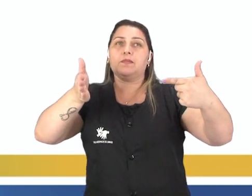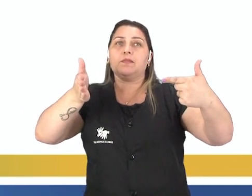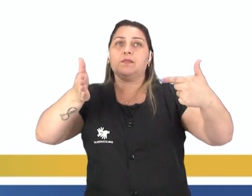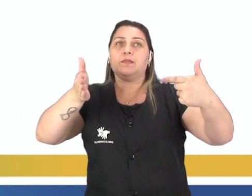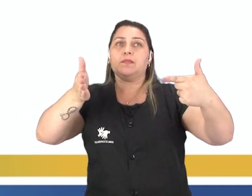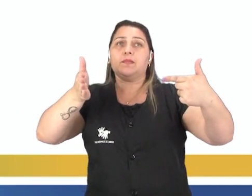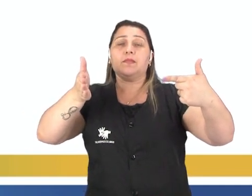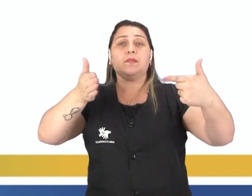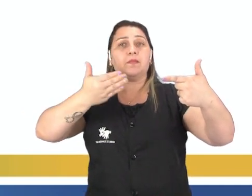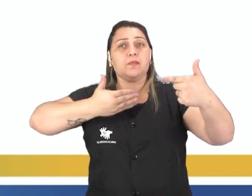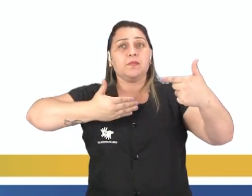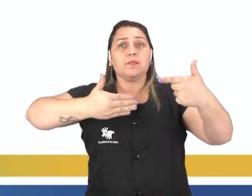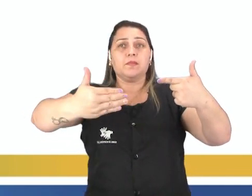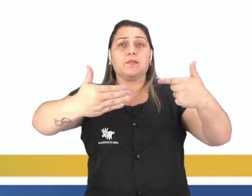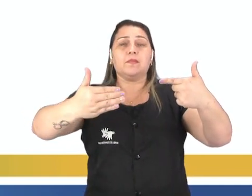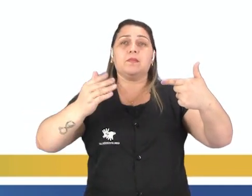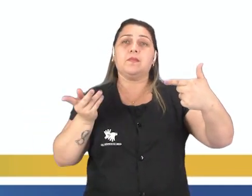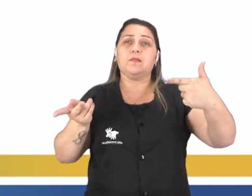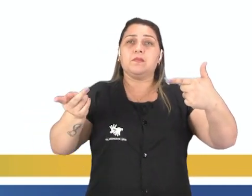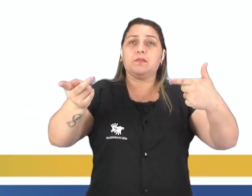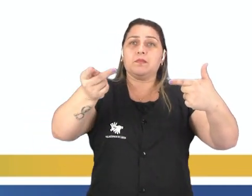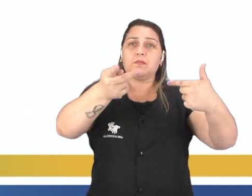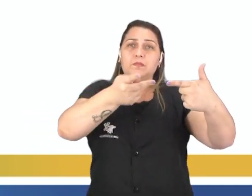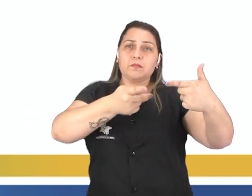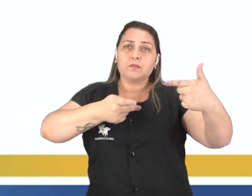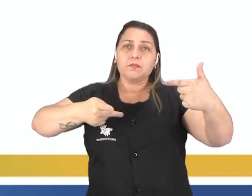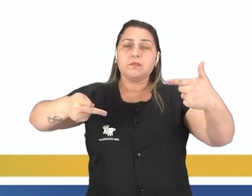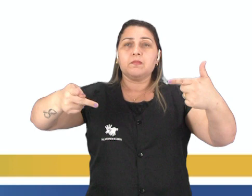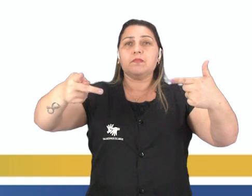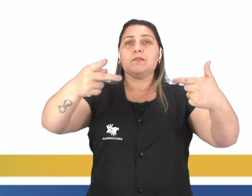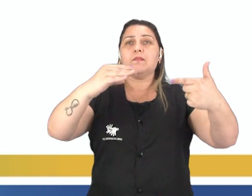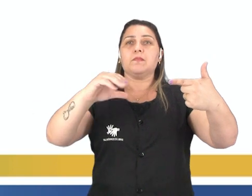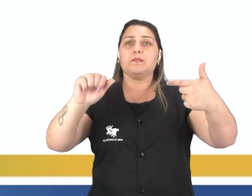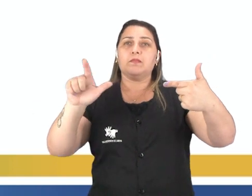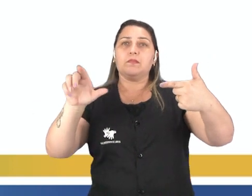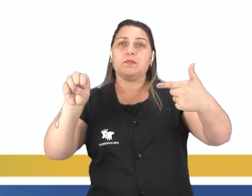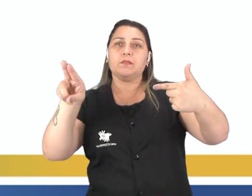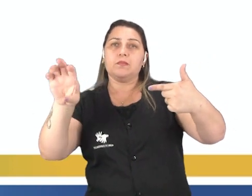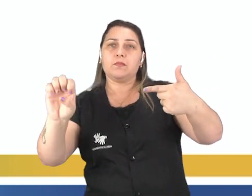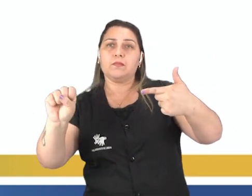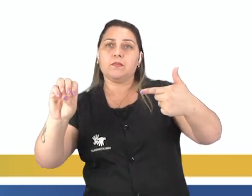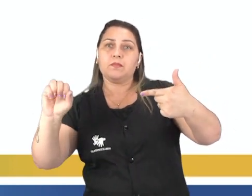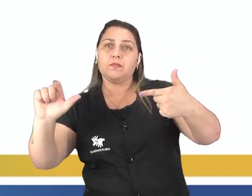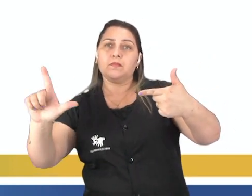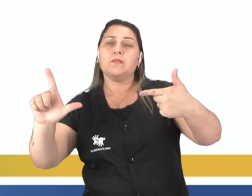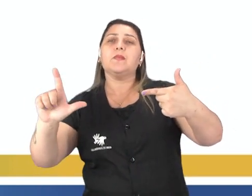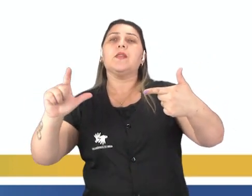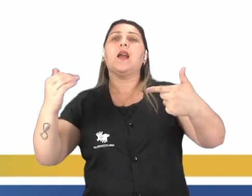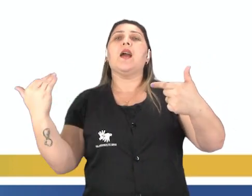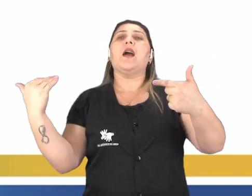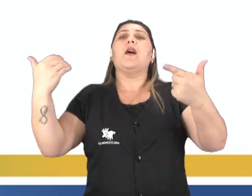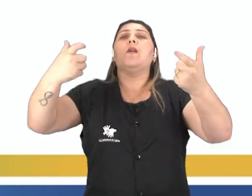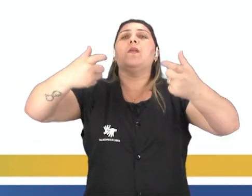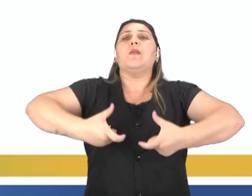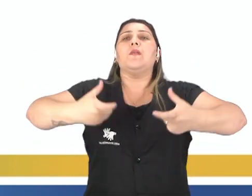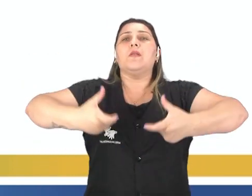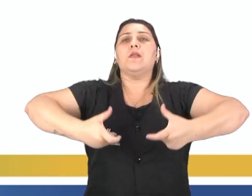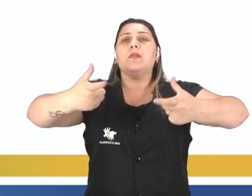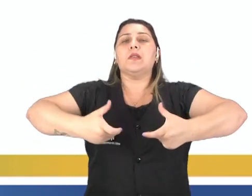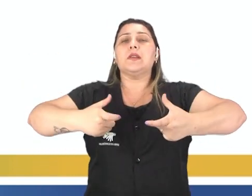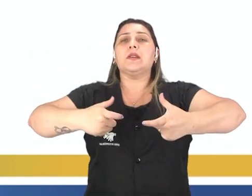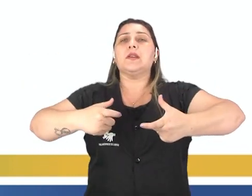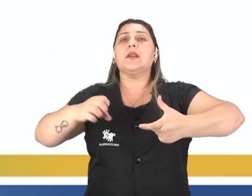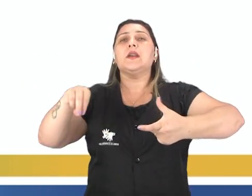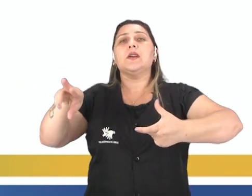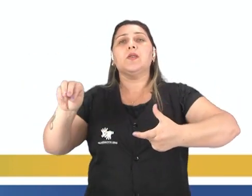esse início, né, do desenho da clave de sol determina exatamente aonde vai ficar a